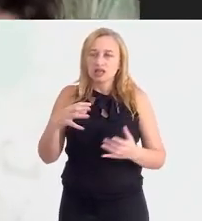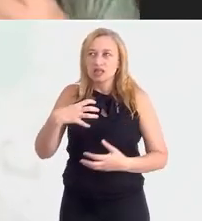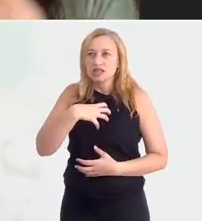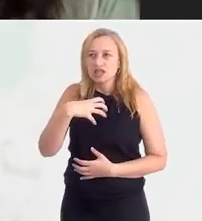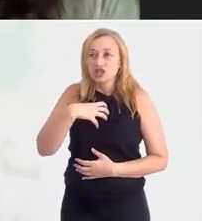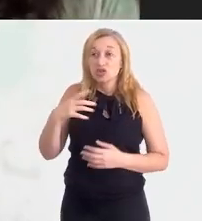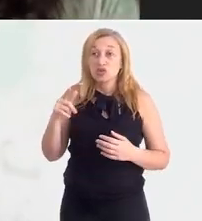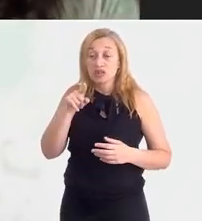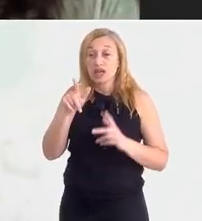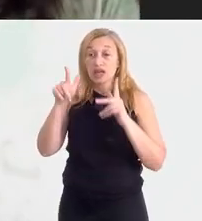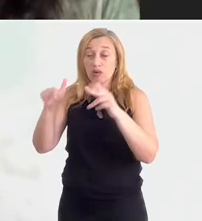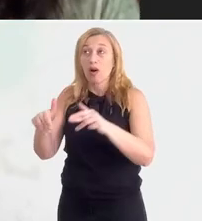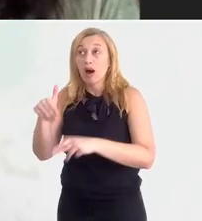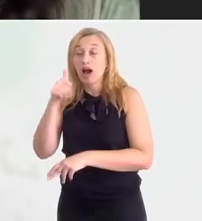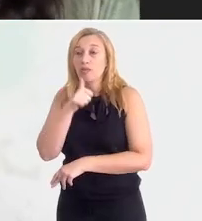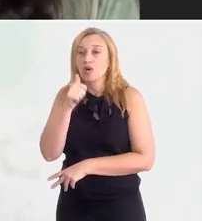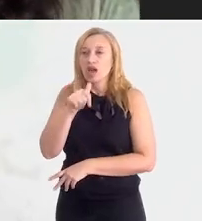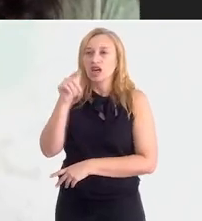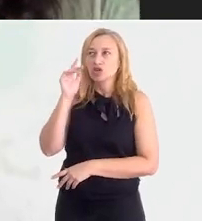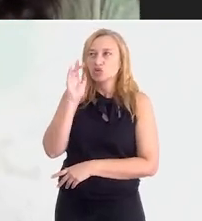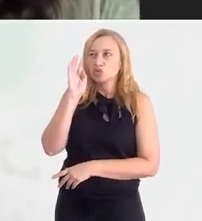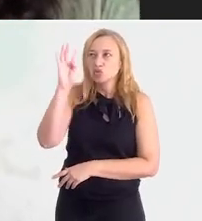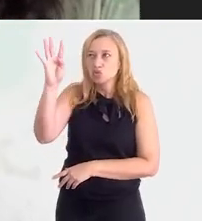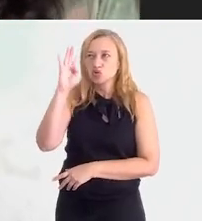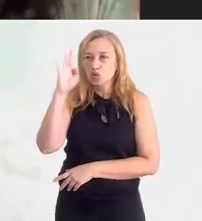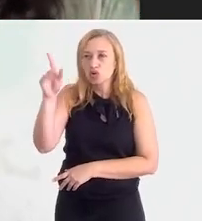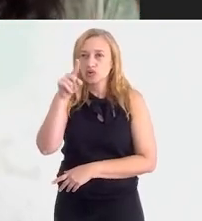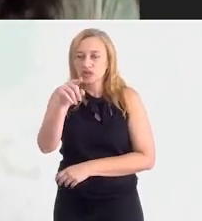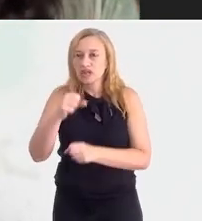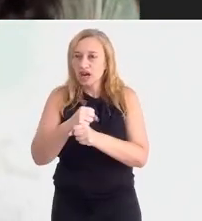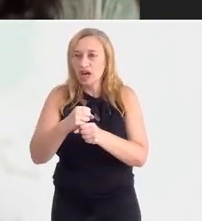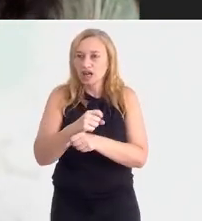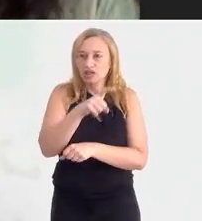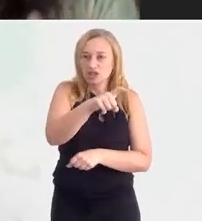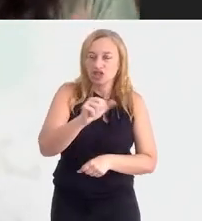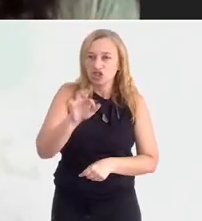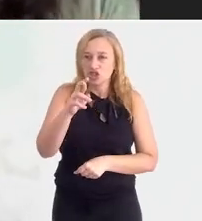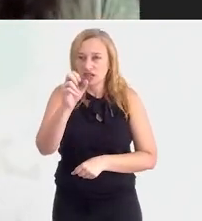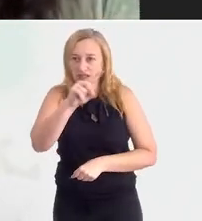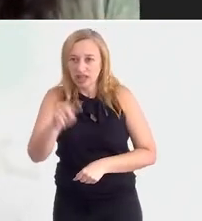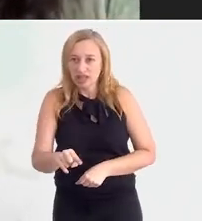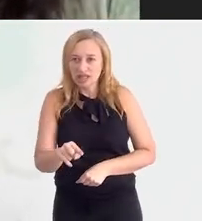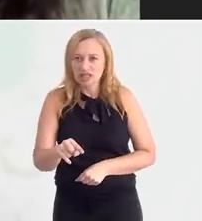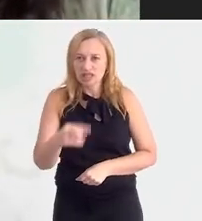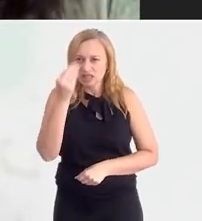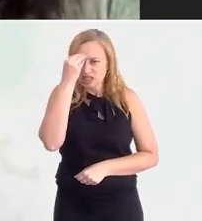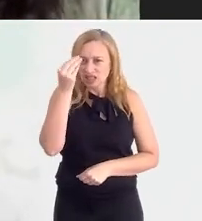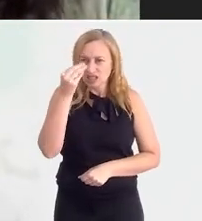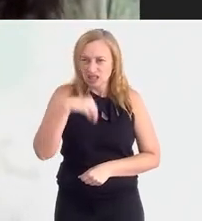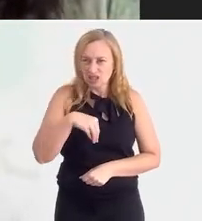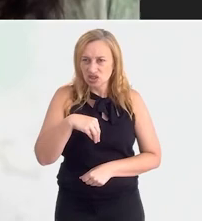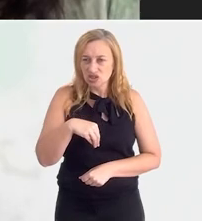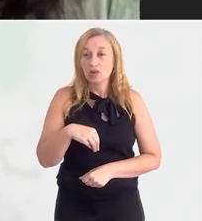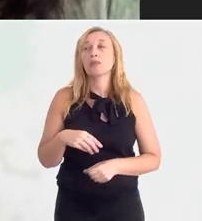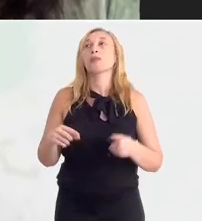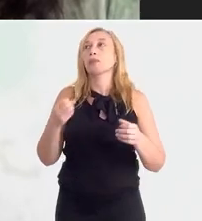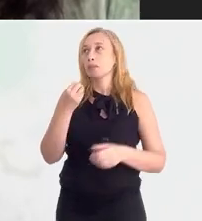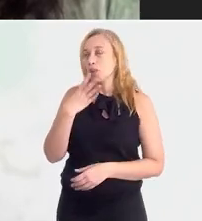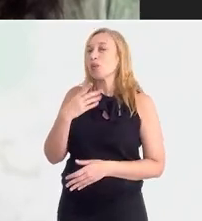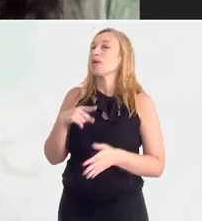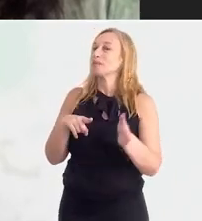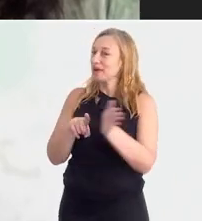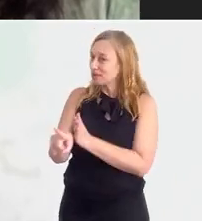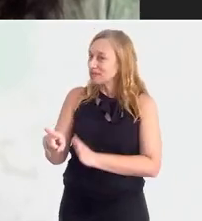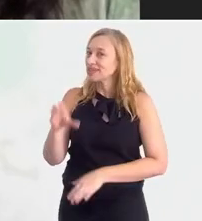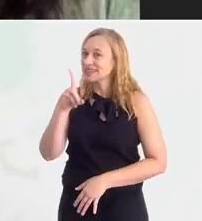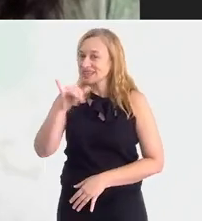aí você resolveu partir para o teu sonho de jogar xadrez e jogou por tantos anos. Isso. Arrependimentos? Ah, boa pergunta,